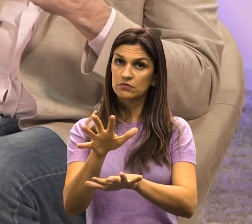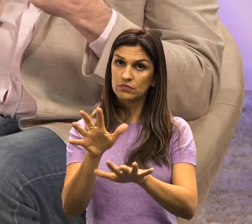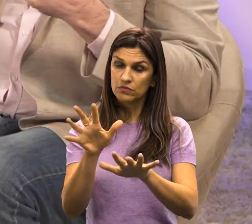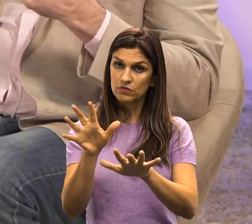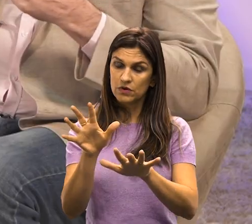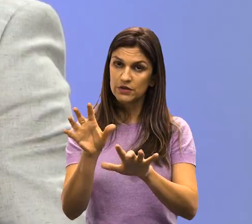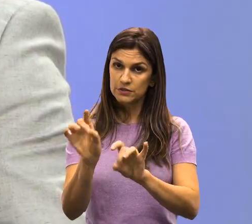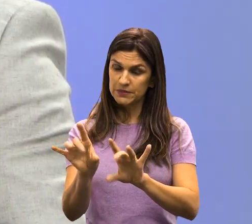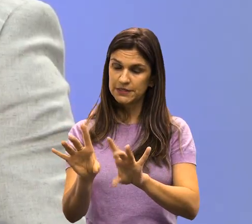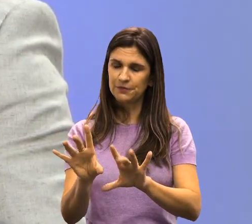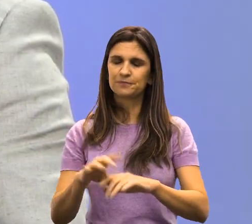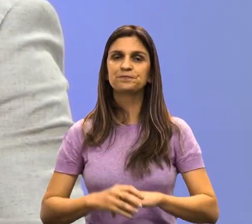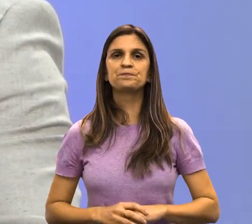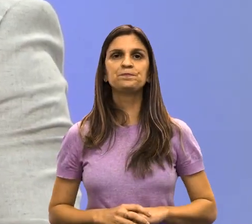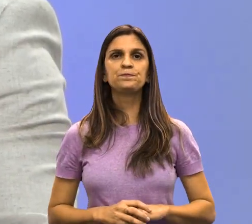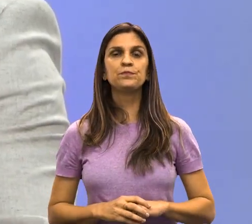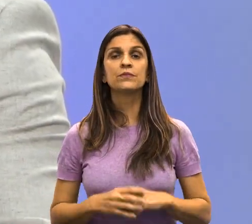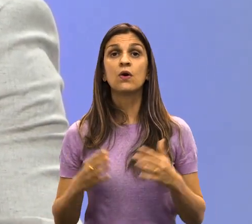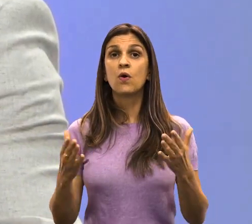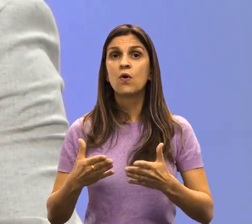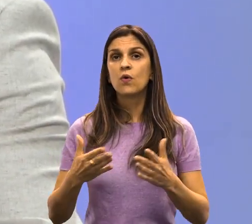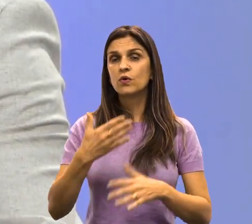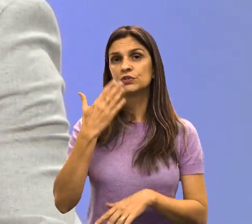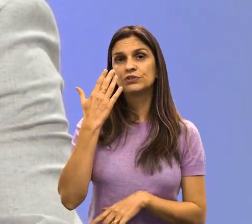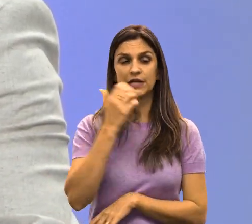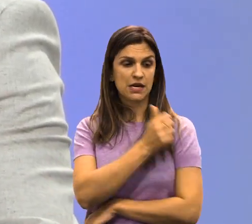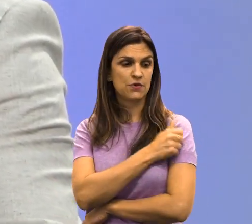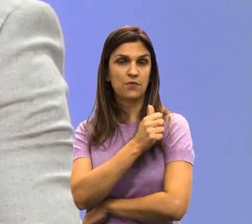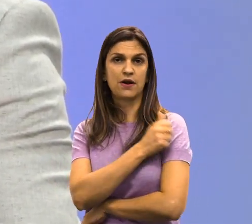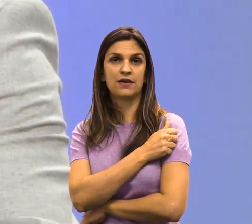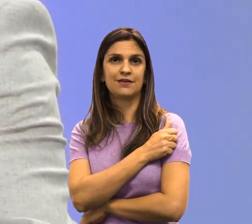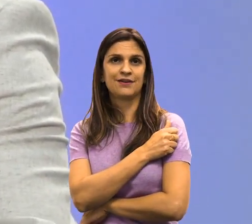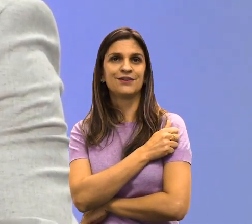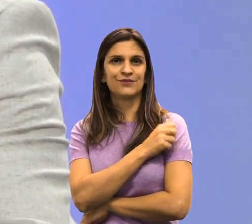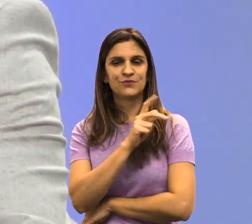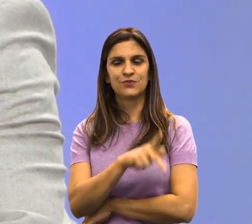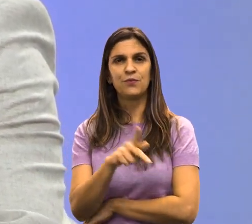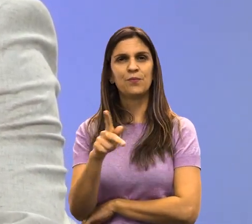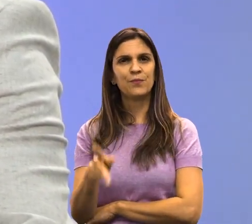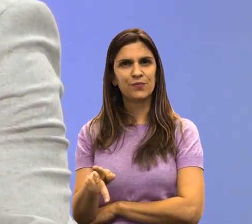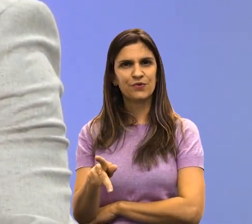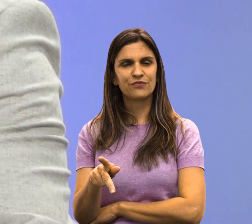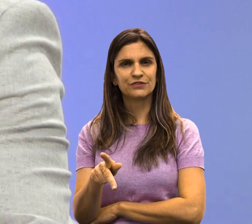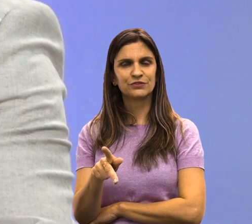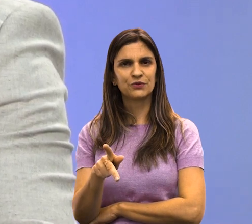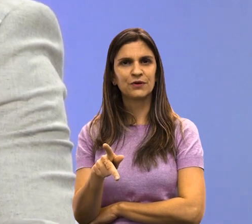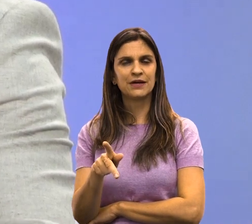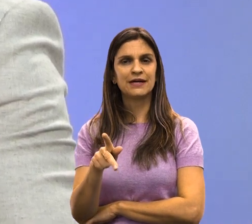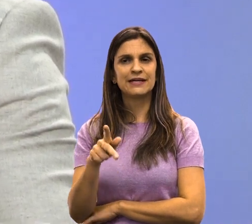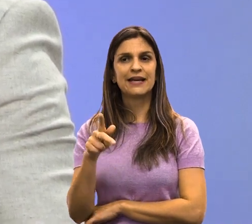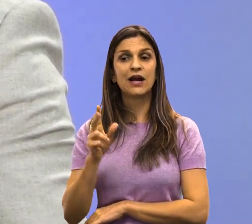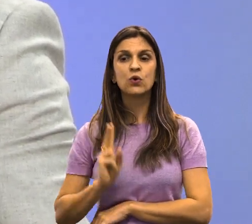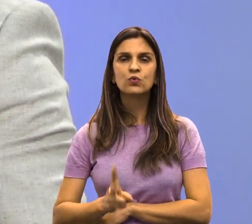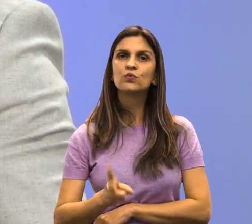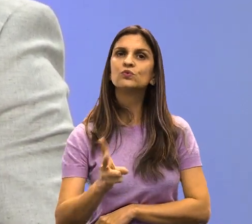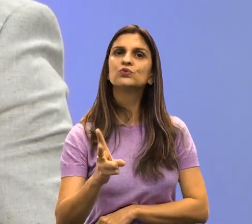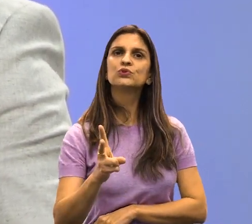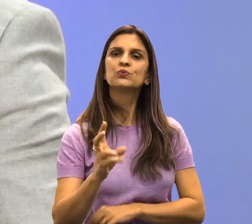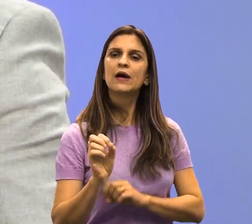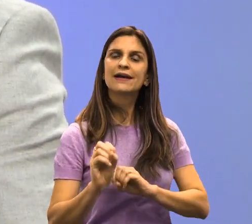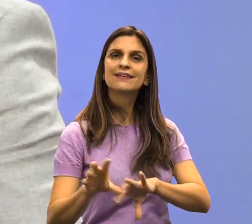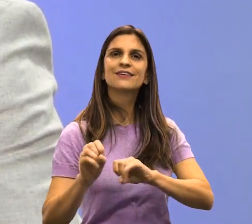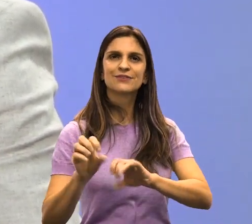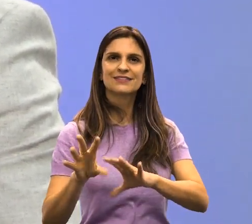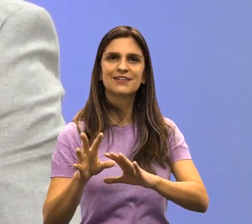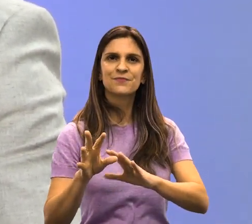criança que está hoje com um professor, o ano que vem, se é o mesmo professor, ela vincula. Então é muito importante